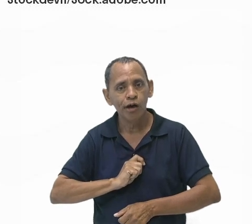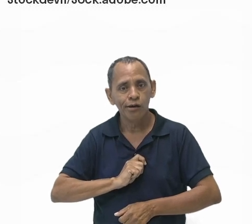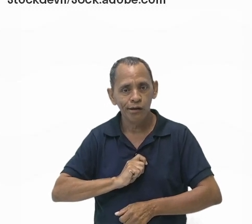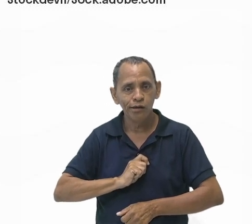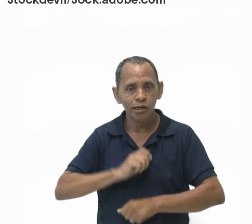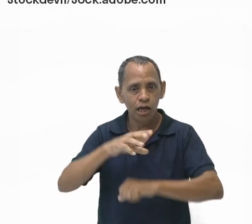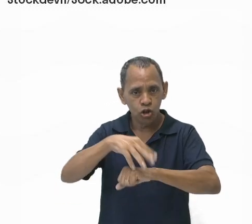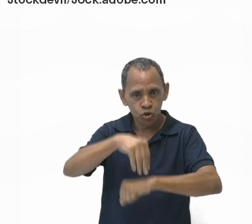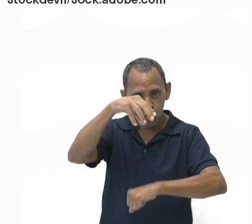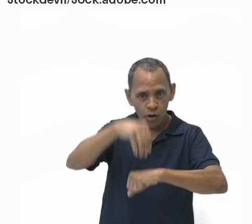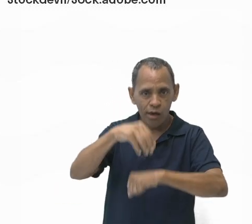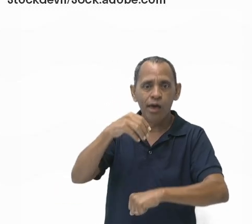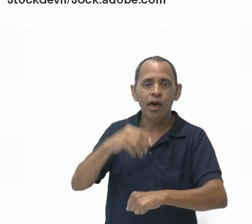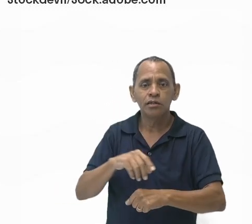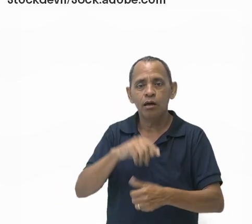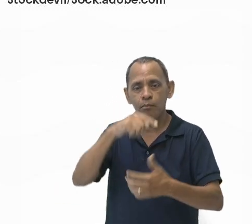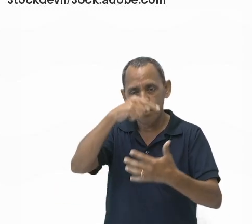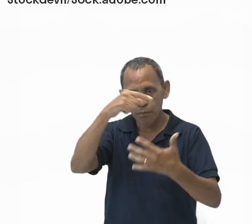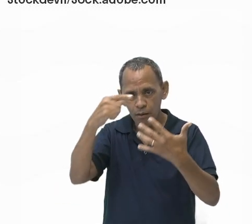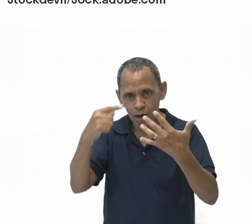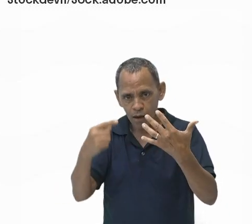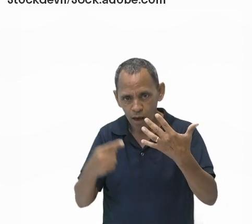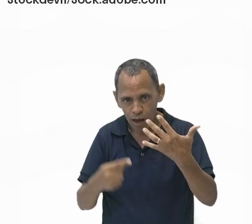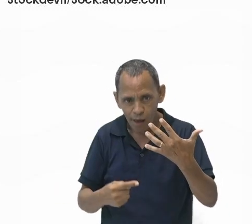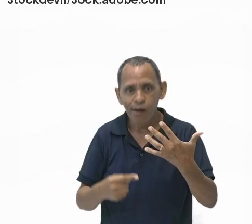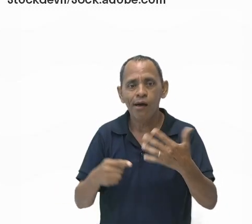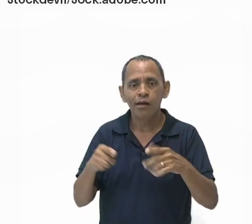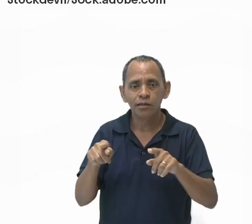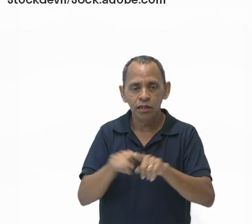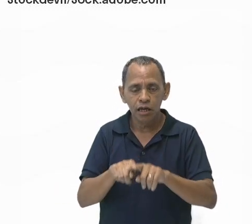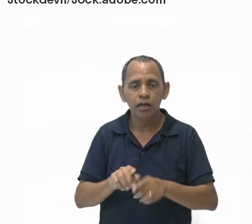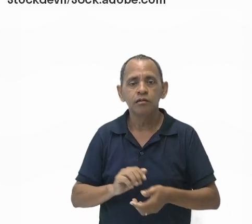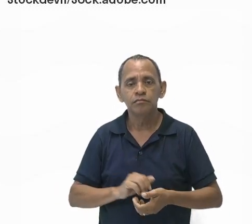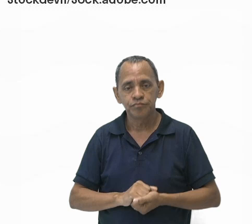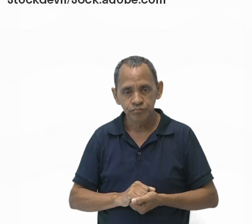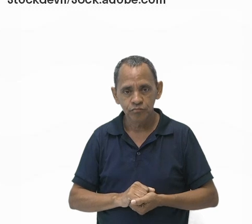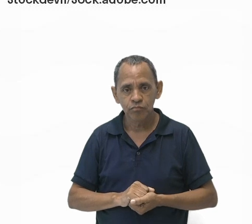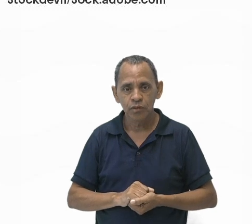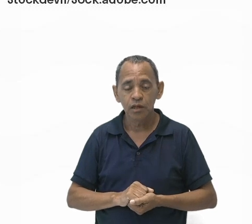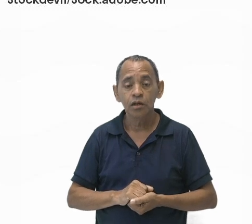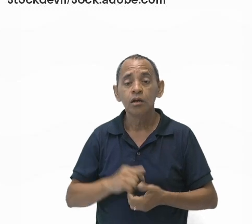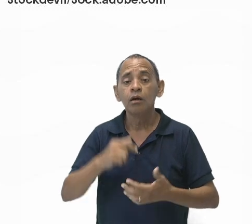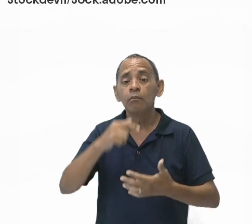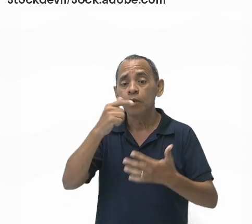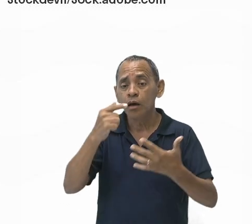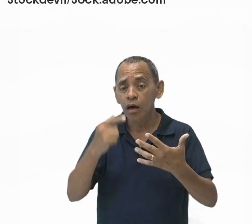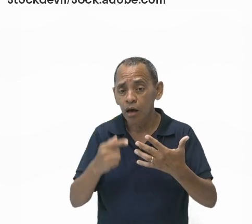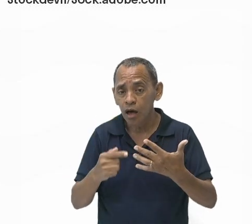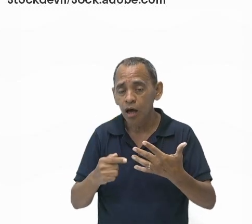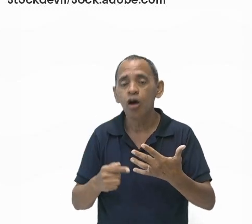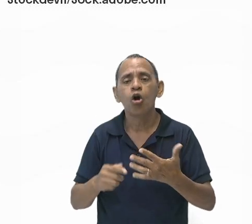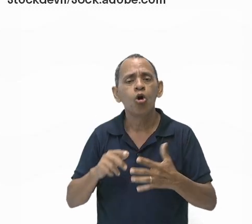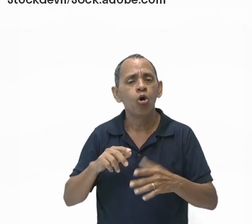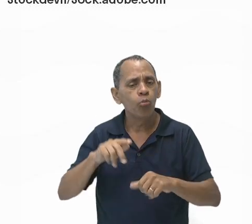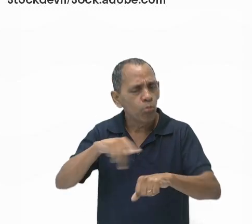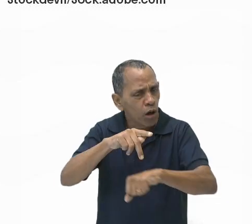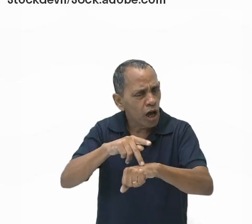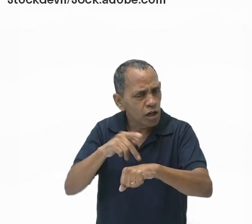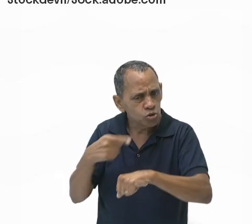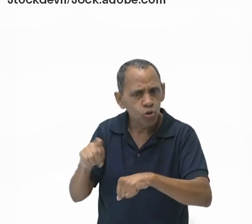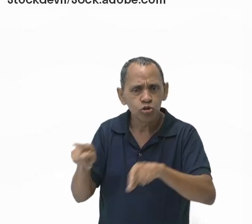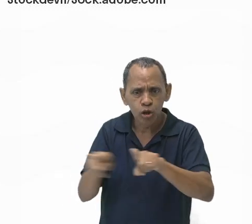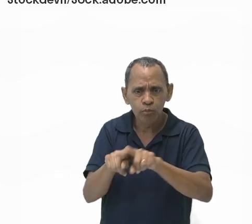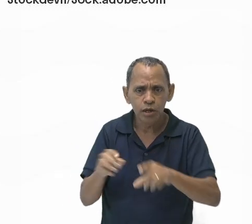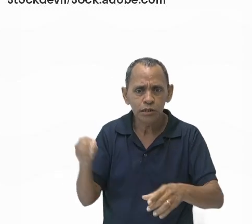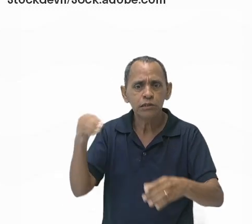Suécia, Eslovênia, Finlândia, Alemanha, Dinamarca, Holanda, Romênia, Letônia, República Tcheca, dentre outros países